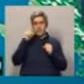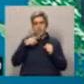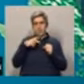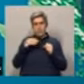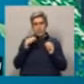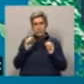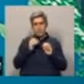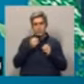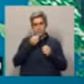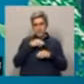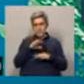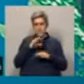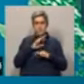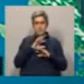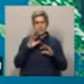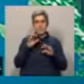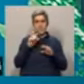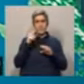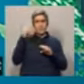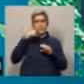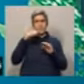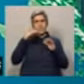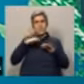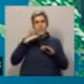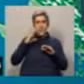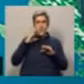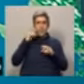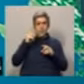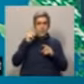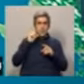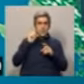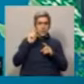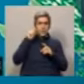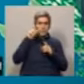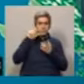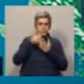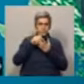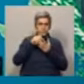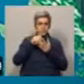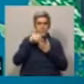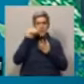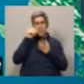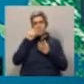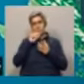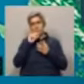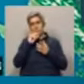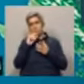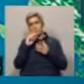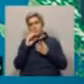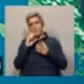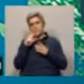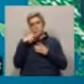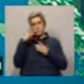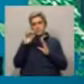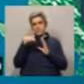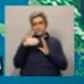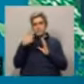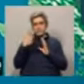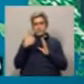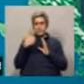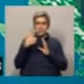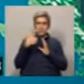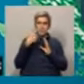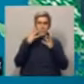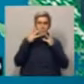território. Há uma chuva fraca durante o dia da manhã, norte e centro, e poderá mesmo chegar ao Alentejo para o final do dia. E depois, no fim de semana, em princípio,